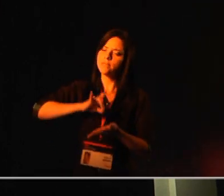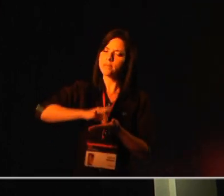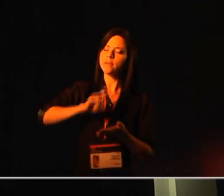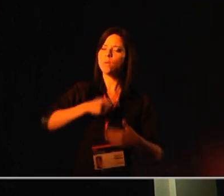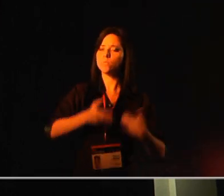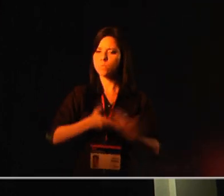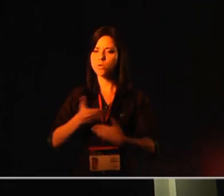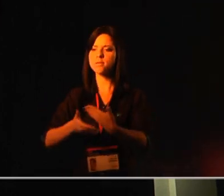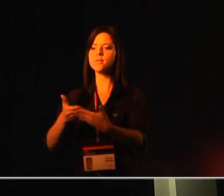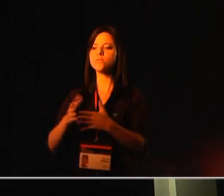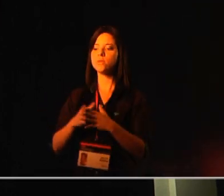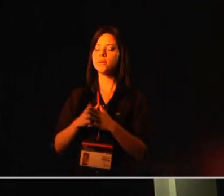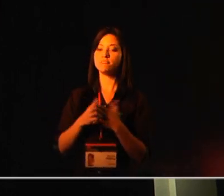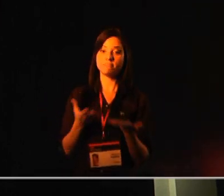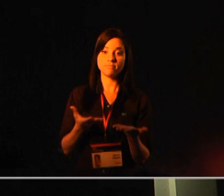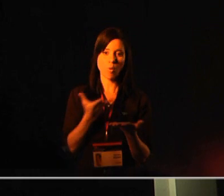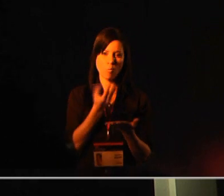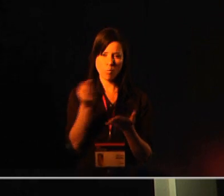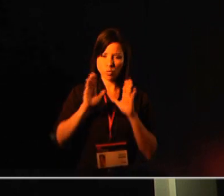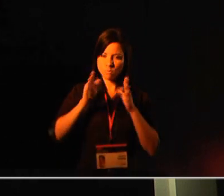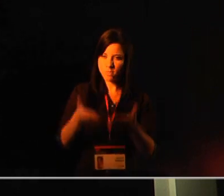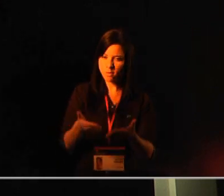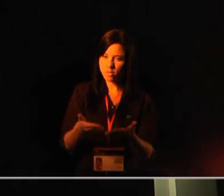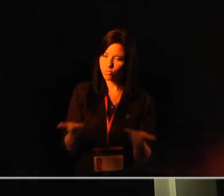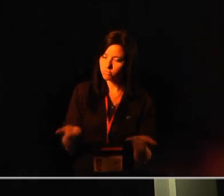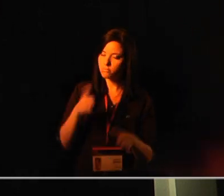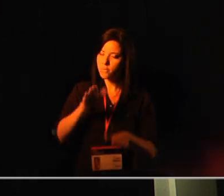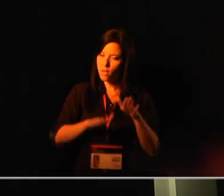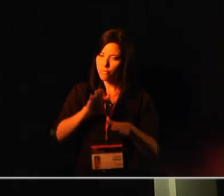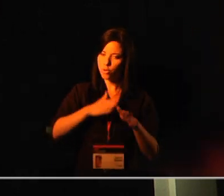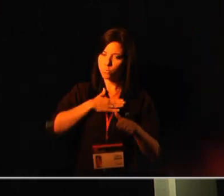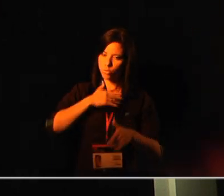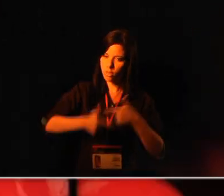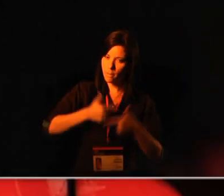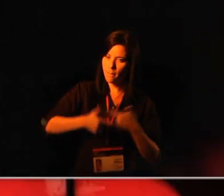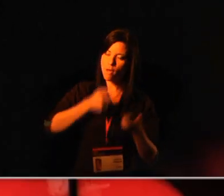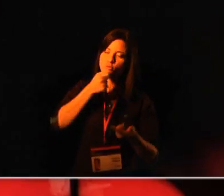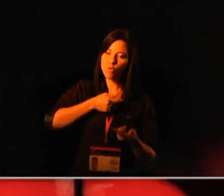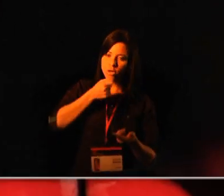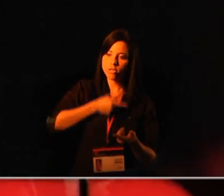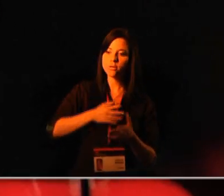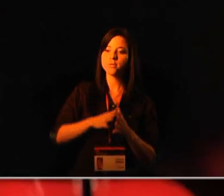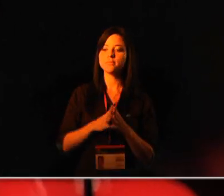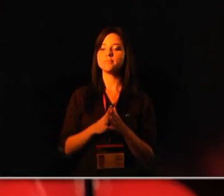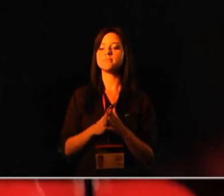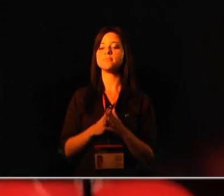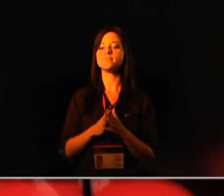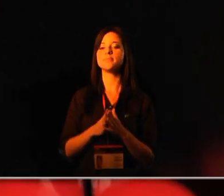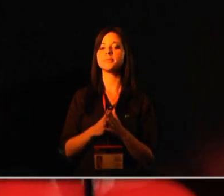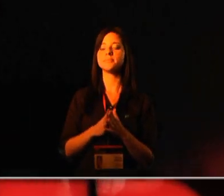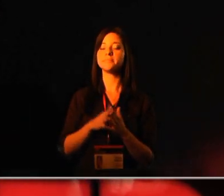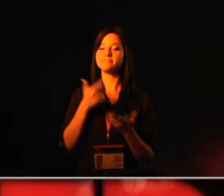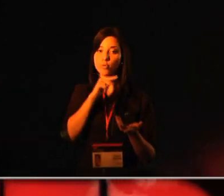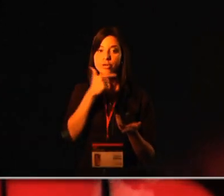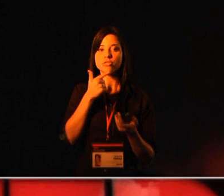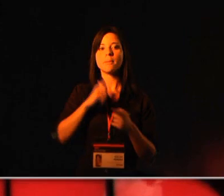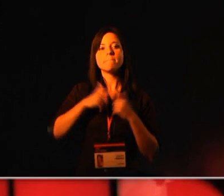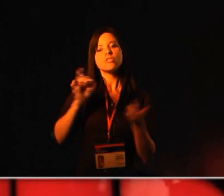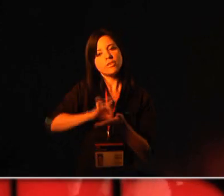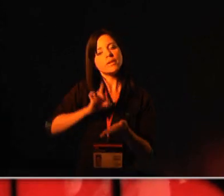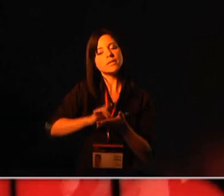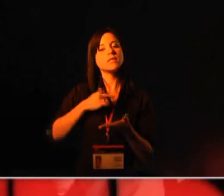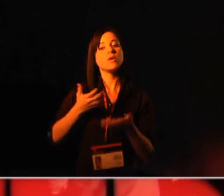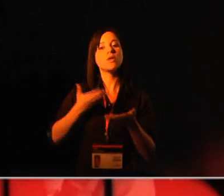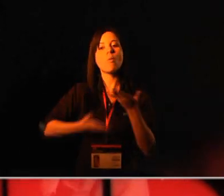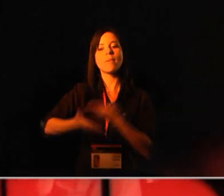é um processo muito específico, talvez para o meu trabalho de humorista, mas eu queria compartilhar, na